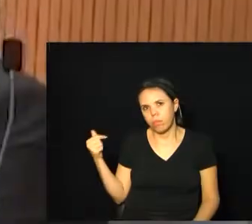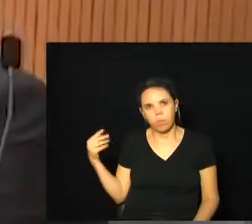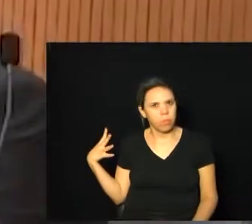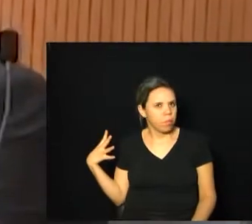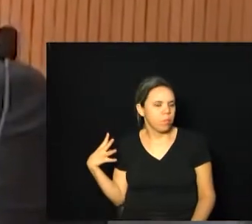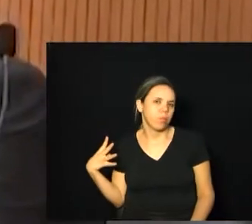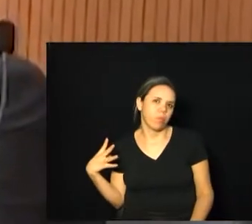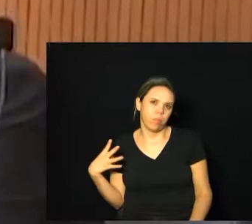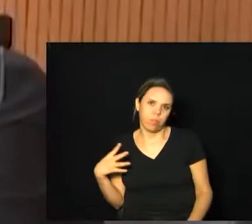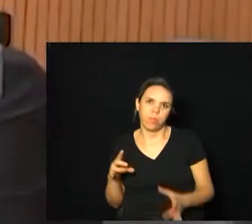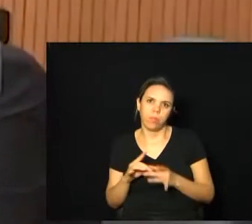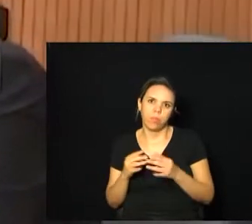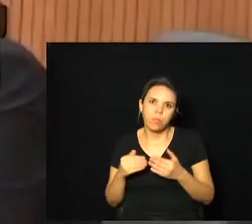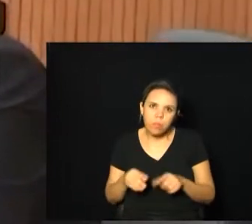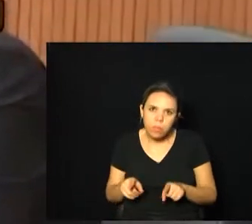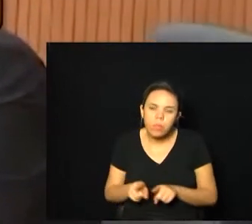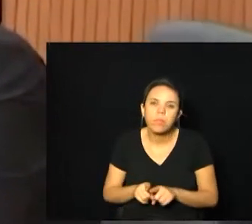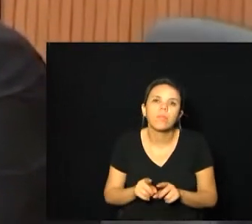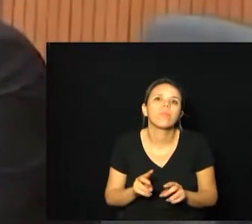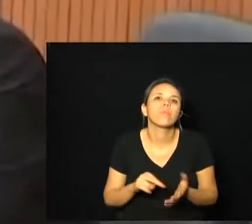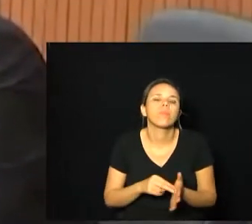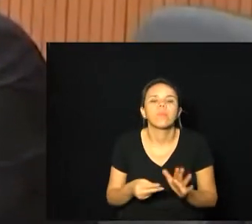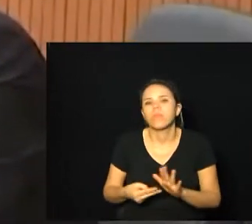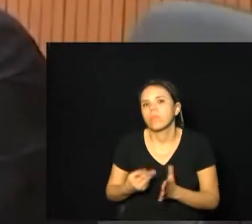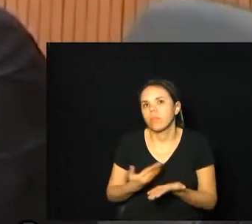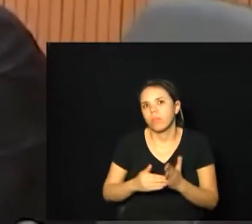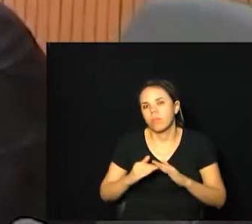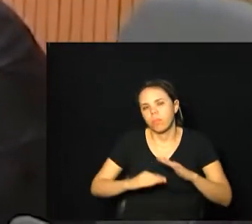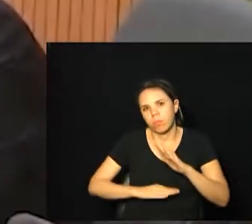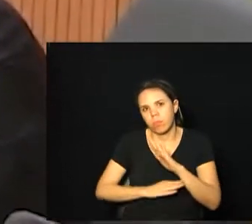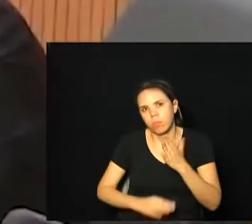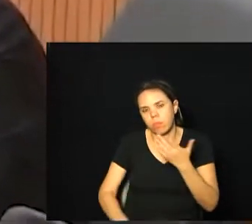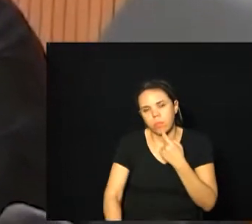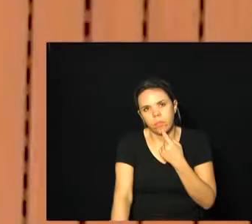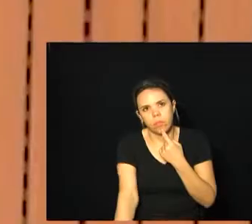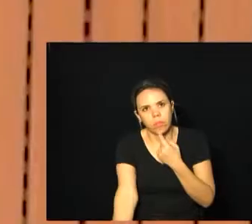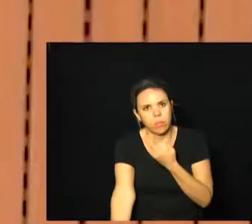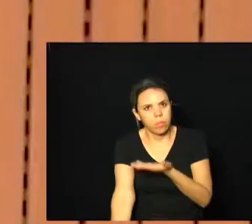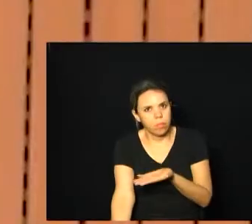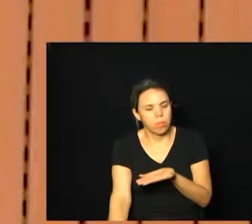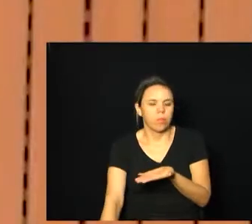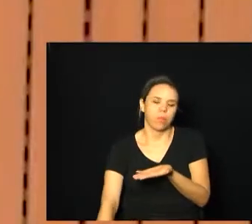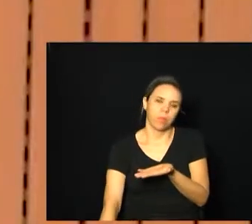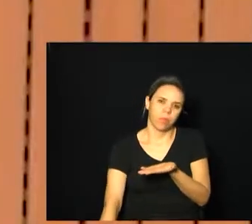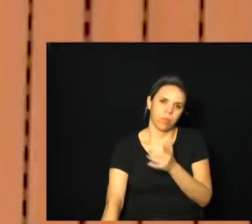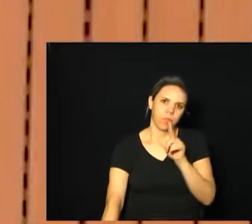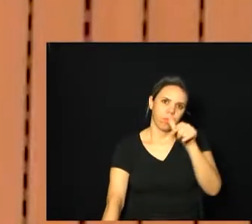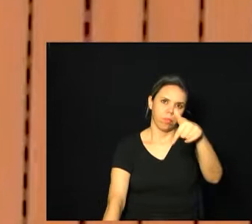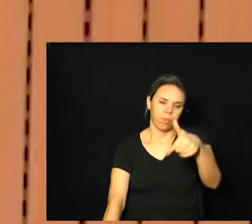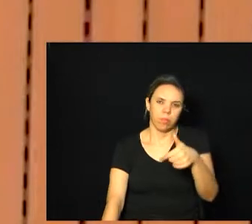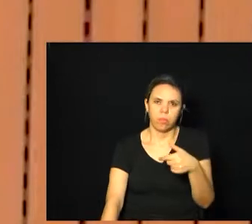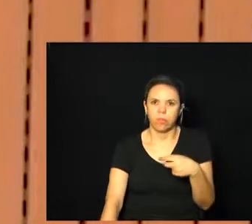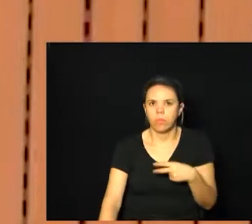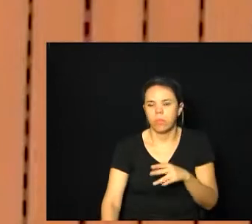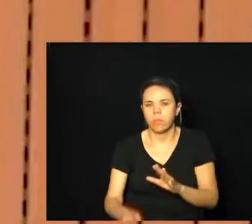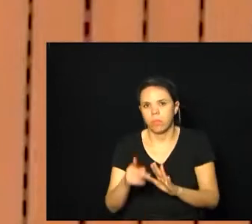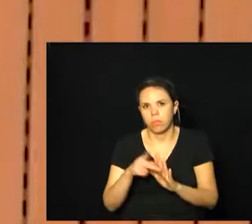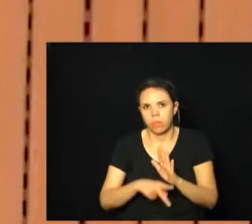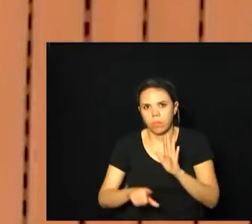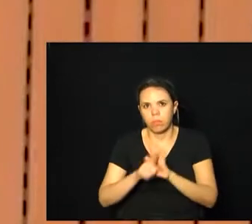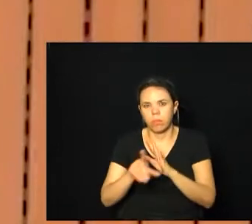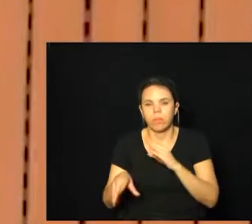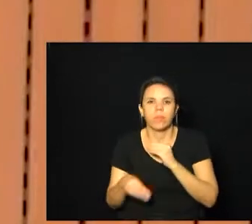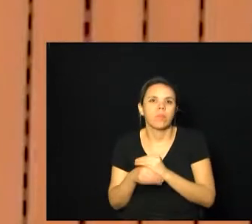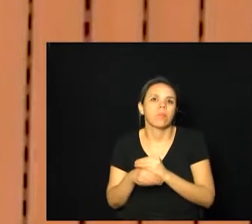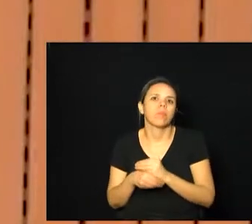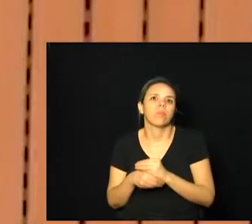2014, dispositivos referentes à Escola do Legislativo de Campinas. Em seguida, foi a vez do projeto de lei